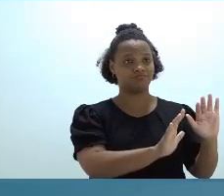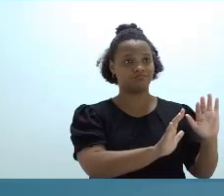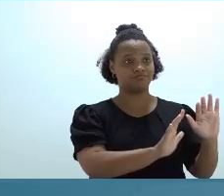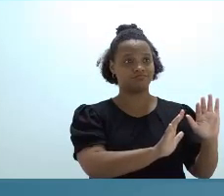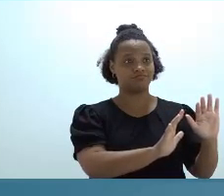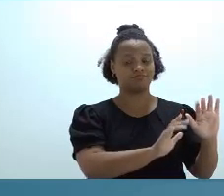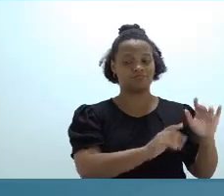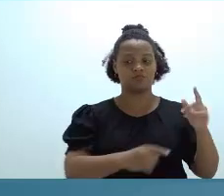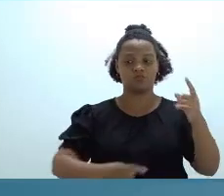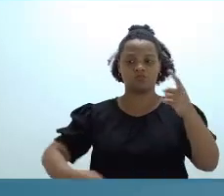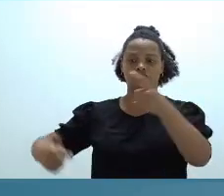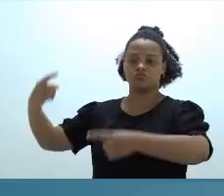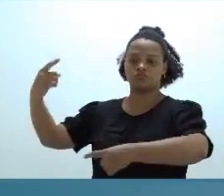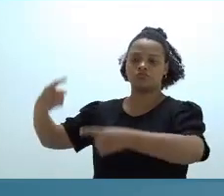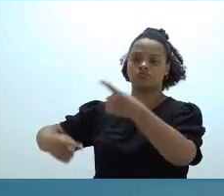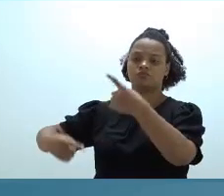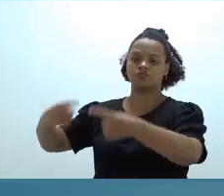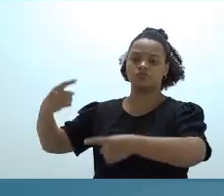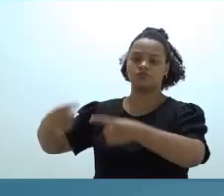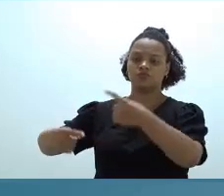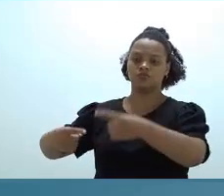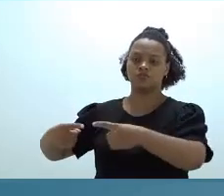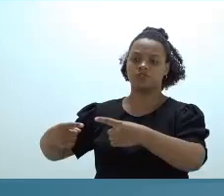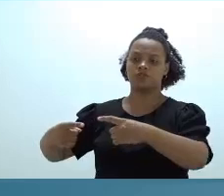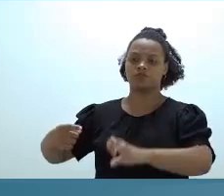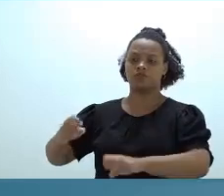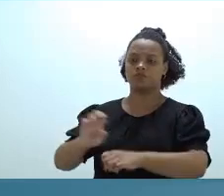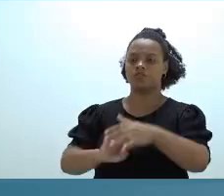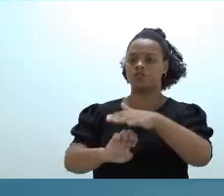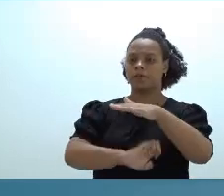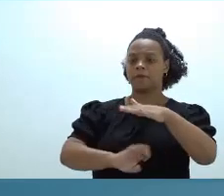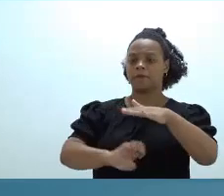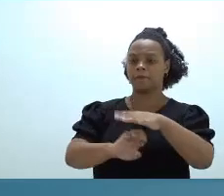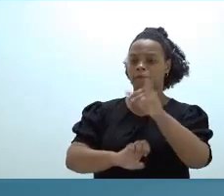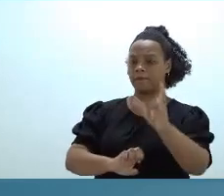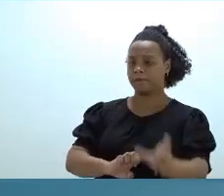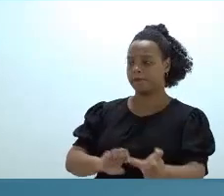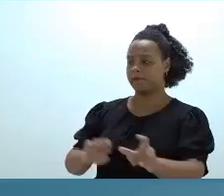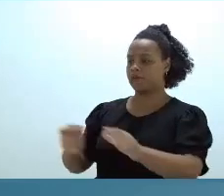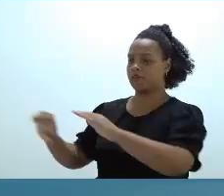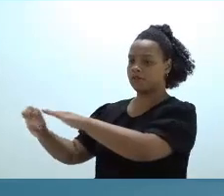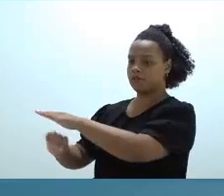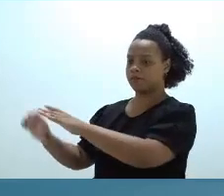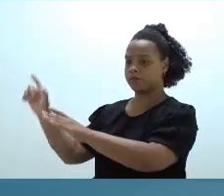É uma discussão entre duas empresas